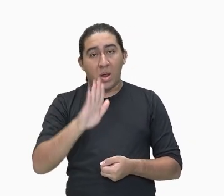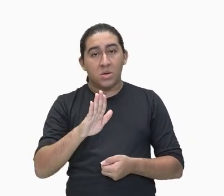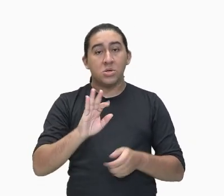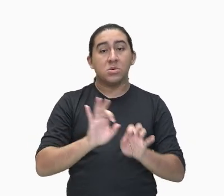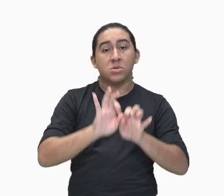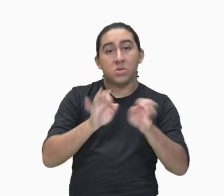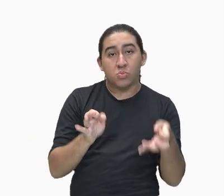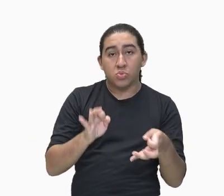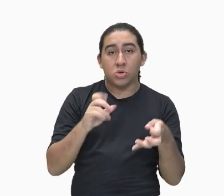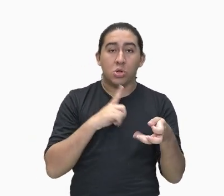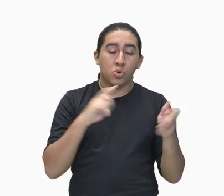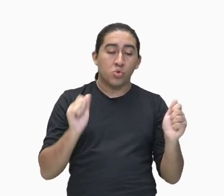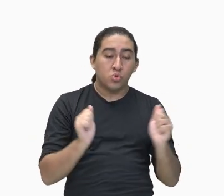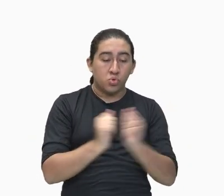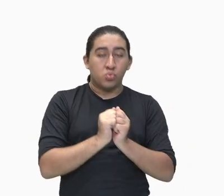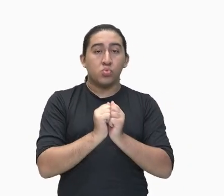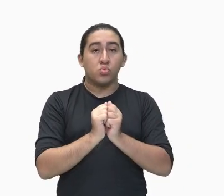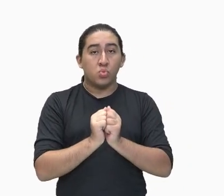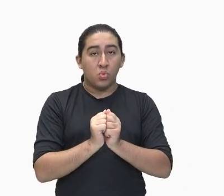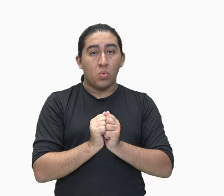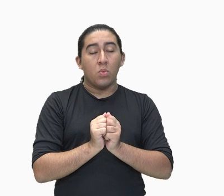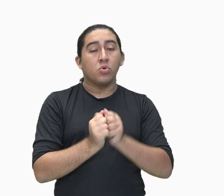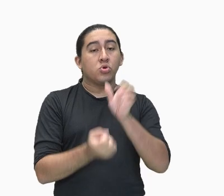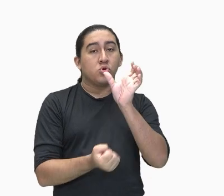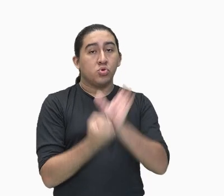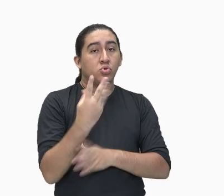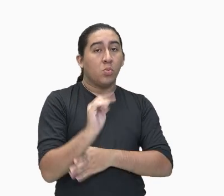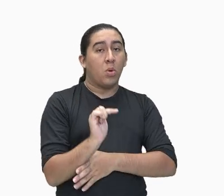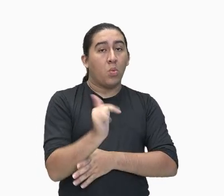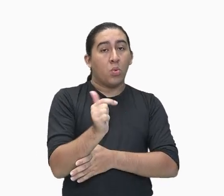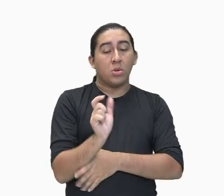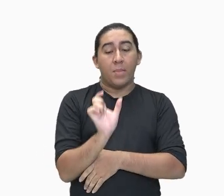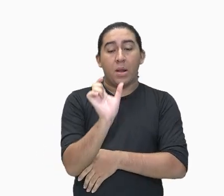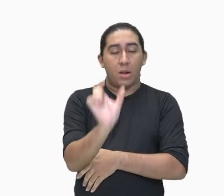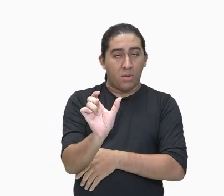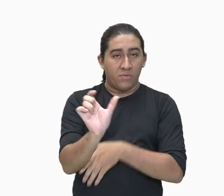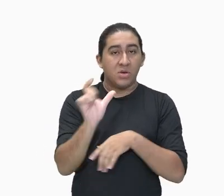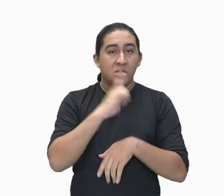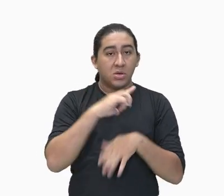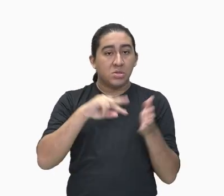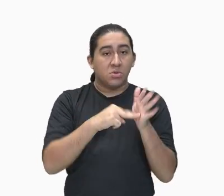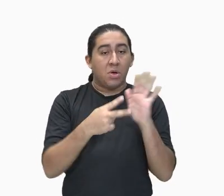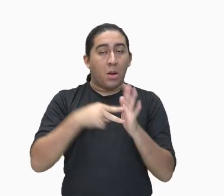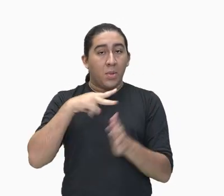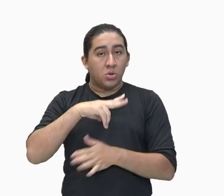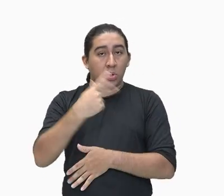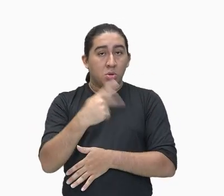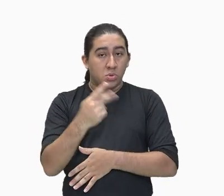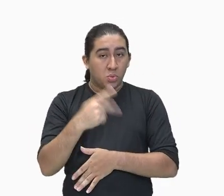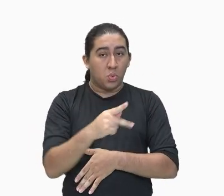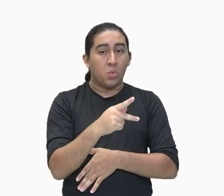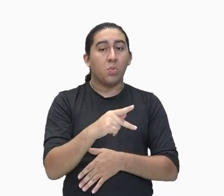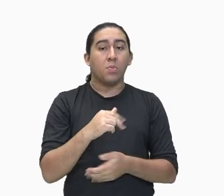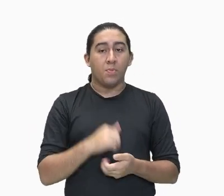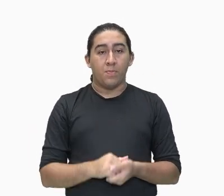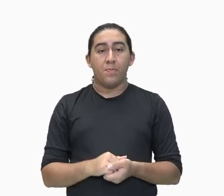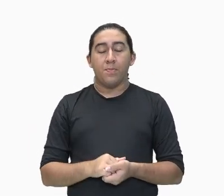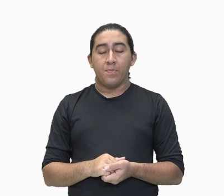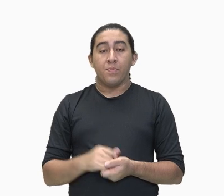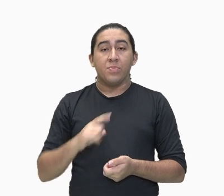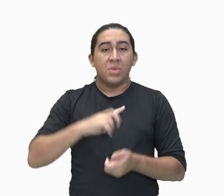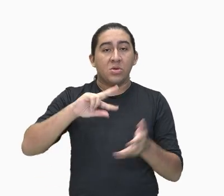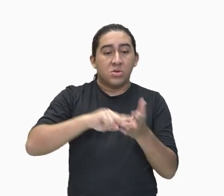única composta. Tenho duas palavras, né? As palavras simples, eu junto, eu vou unir essas